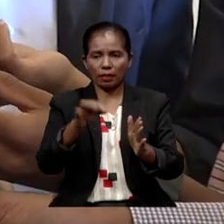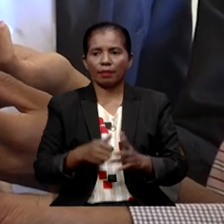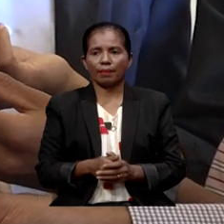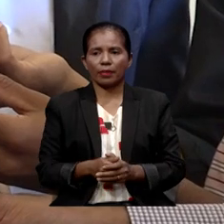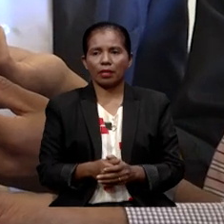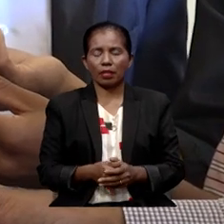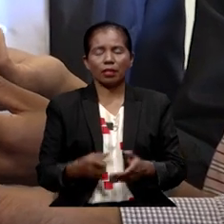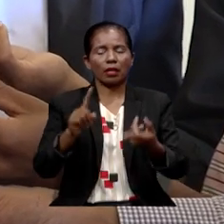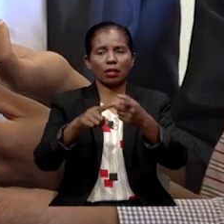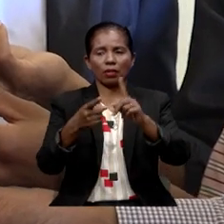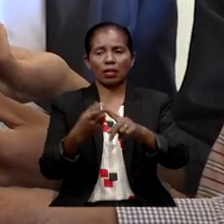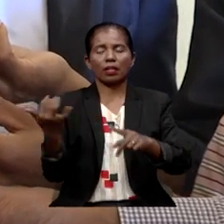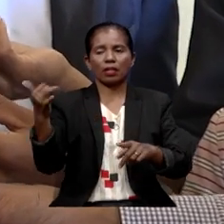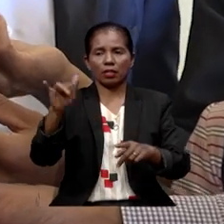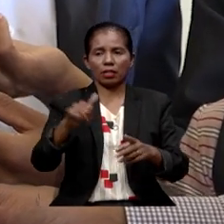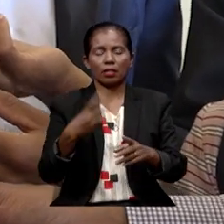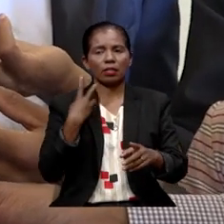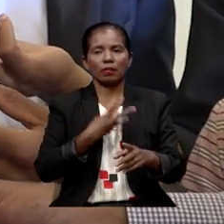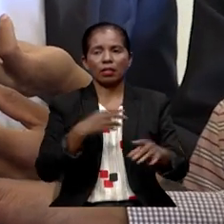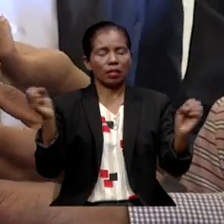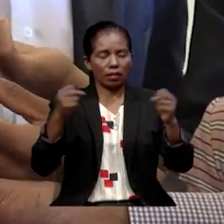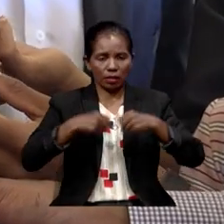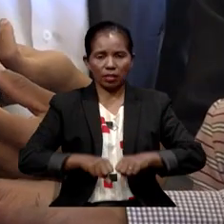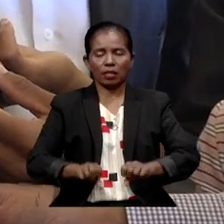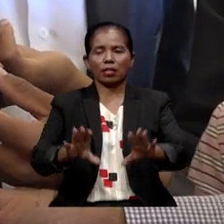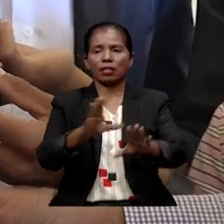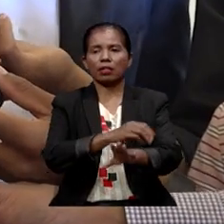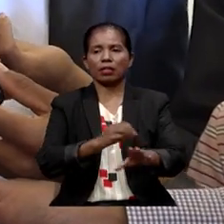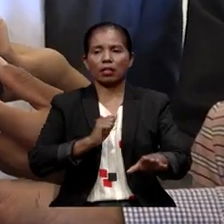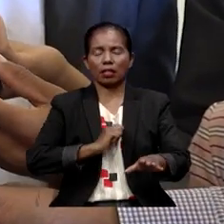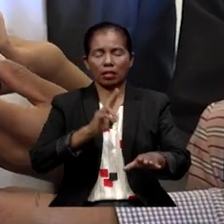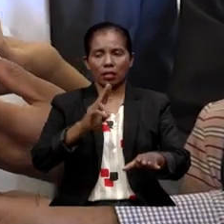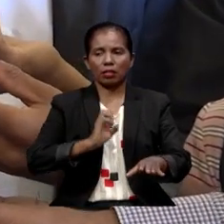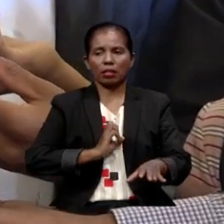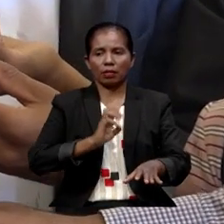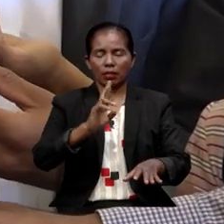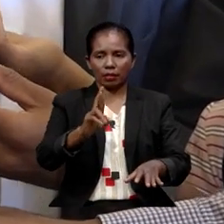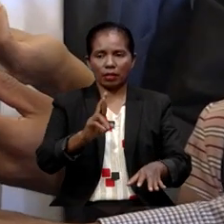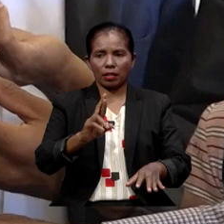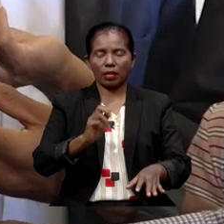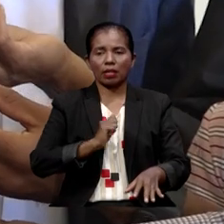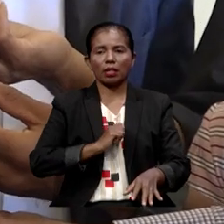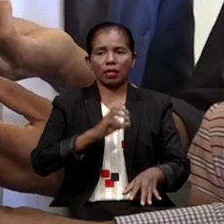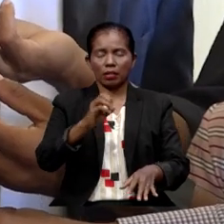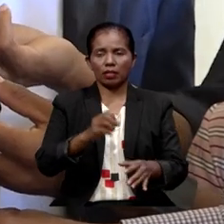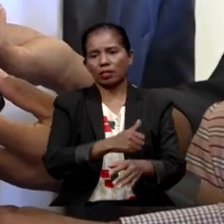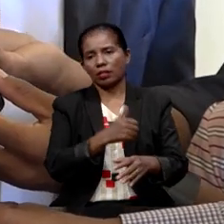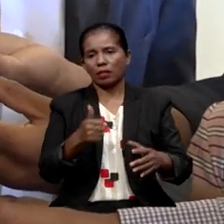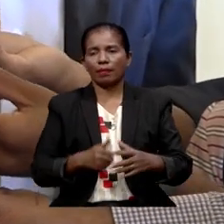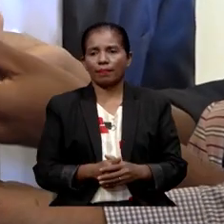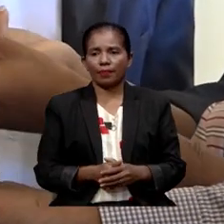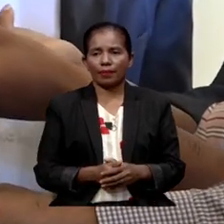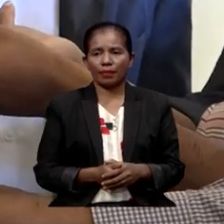eu tenho um balão que se vê. E também o conselho lá está assim, né? Aí leu, ermera, o tanto se vê. Se